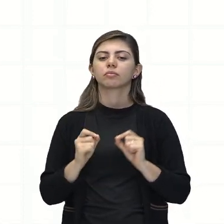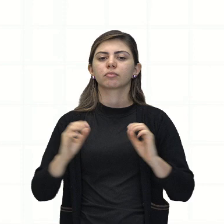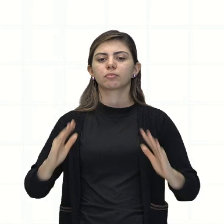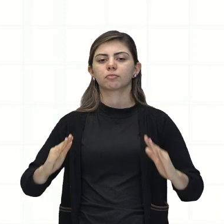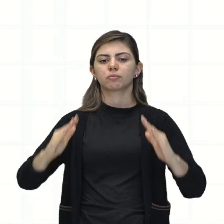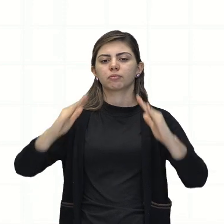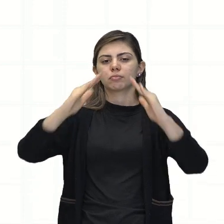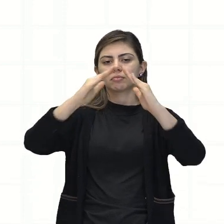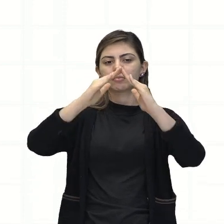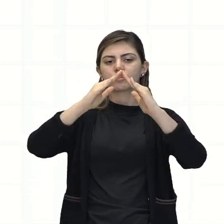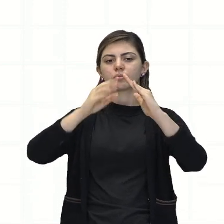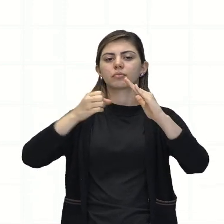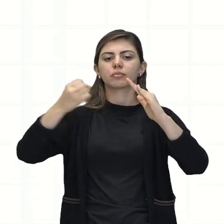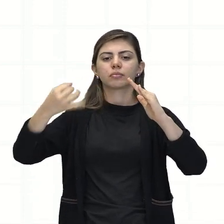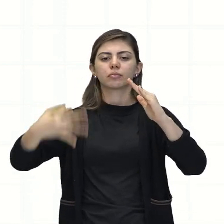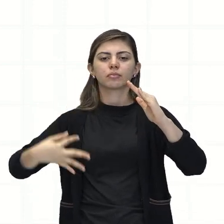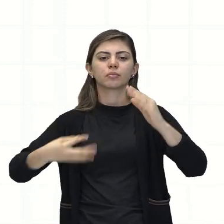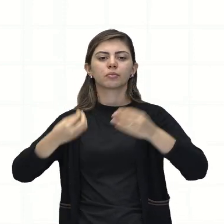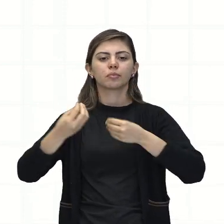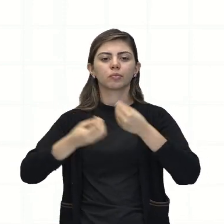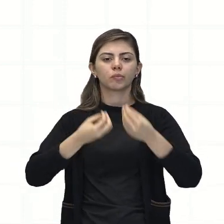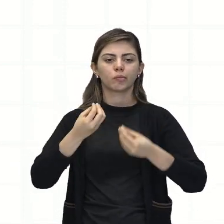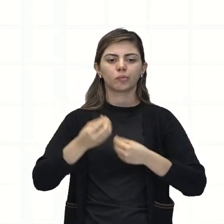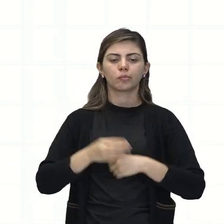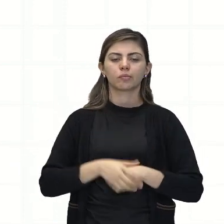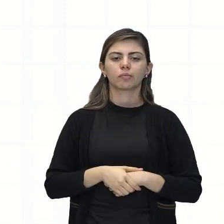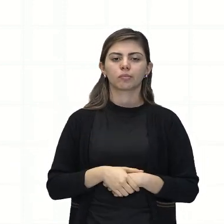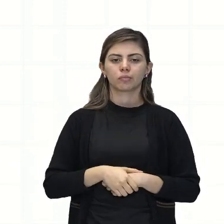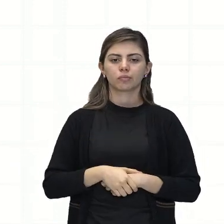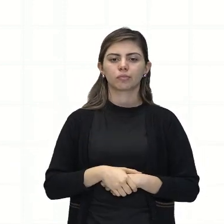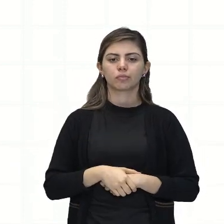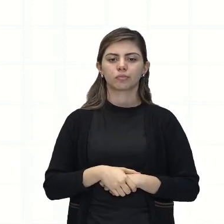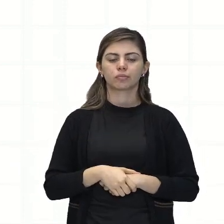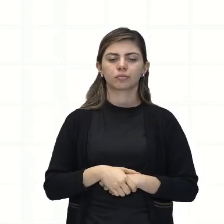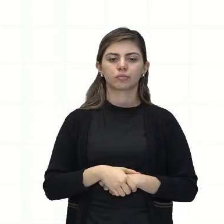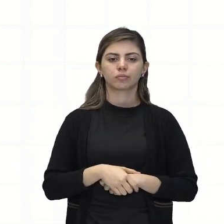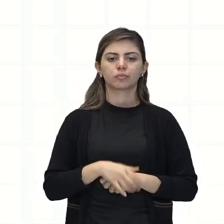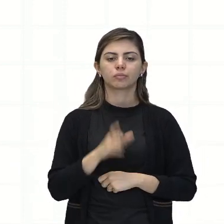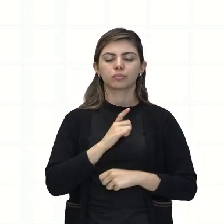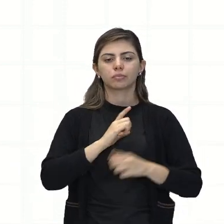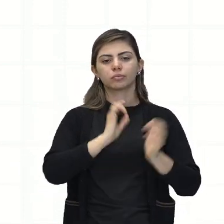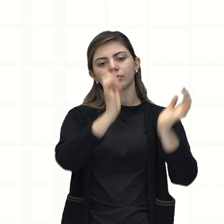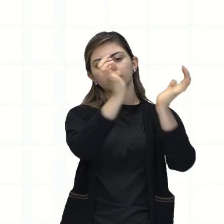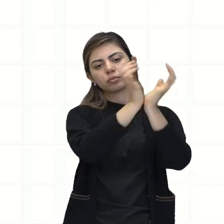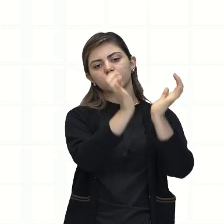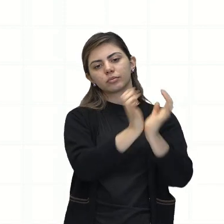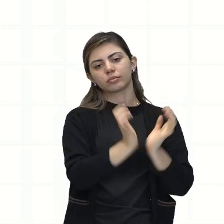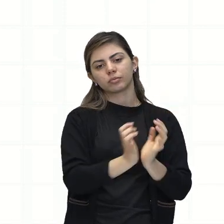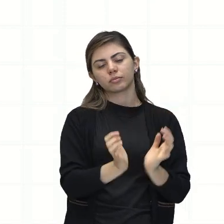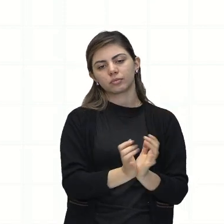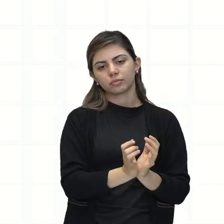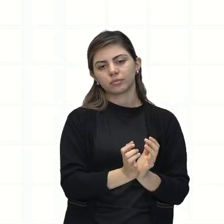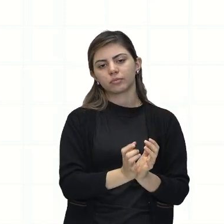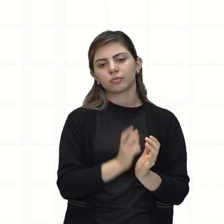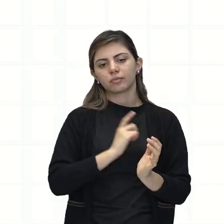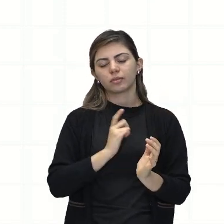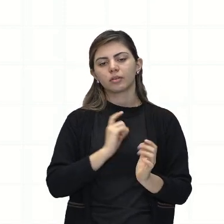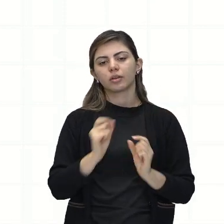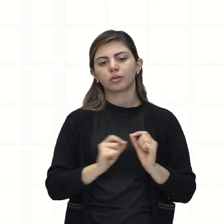o sentido de espécie, né, da base mais